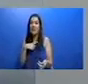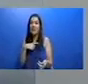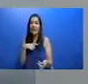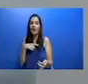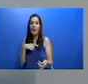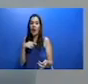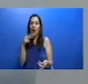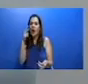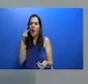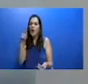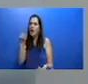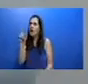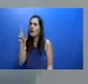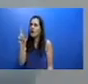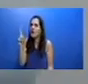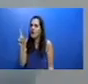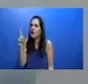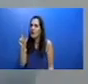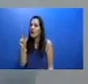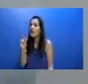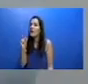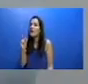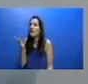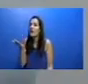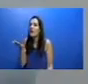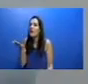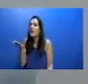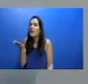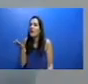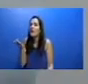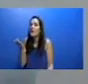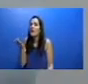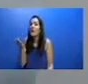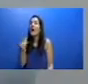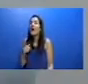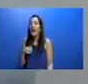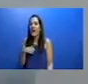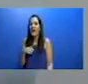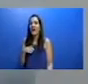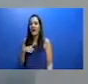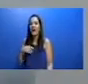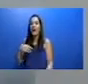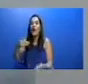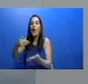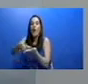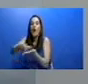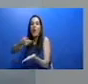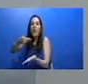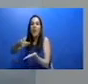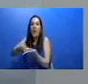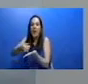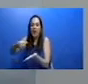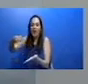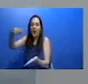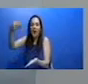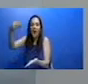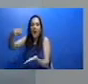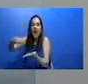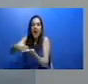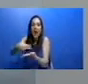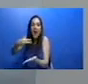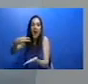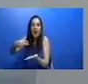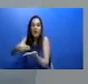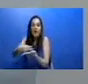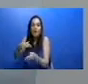aqui dentro, nós temos colheres, garfos e facas, né? Nesse